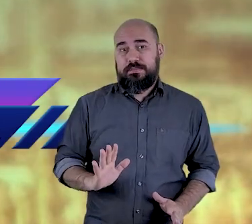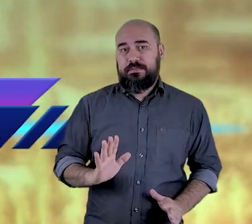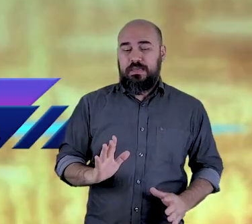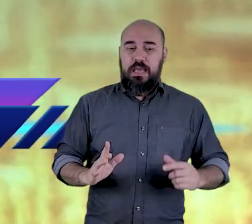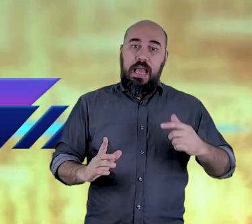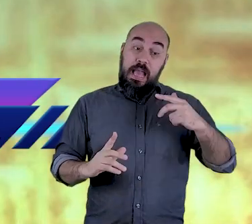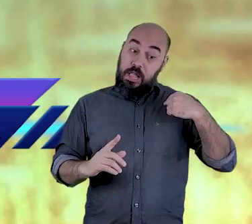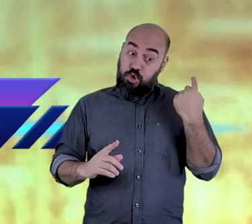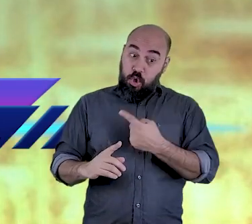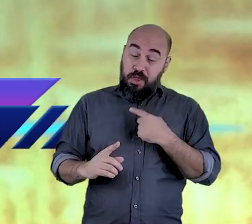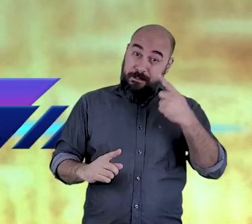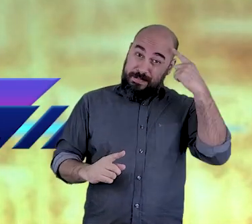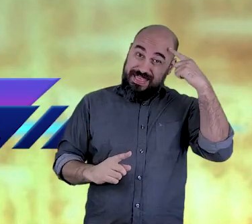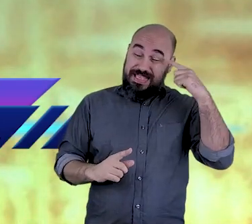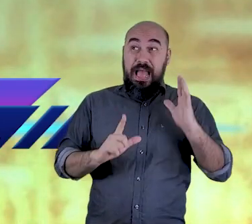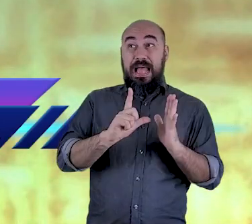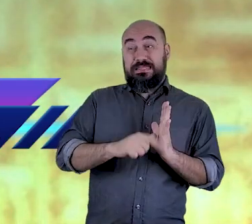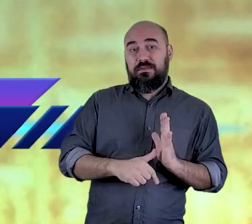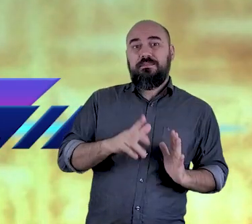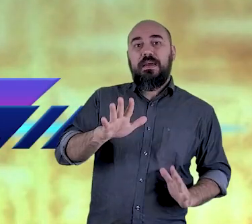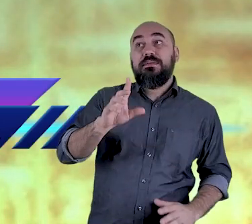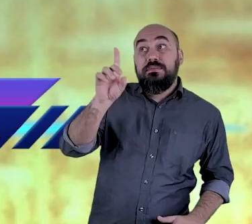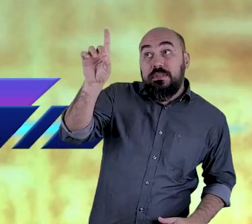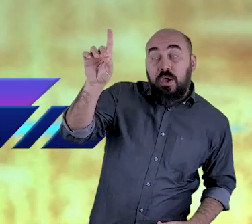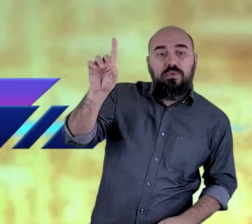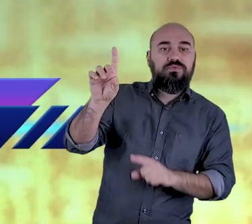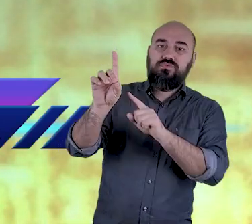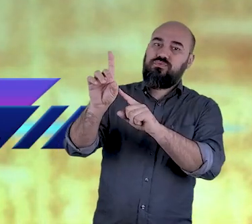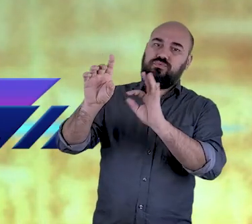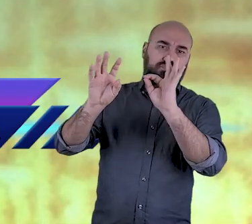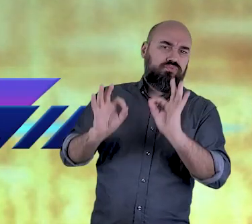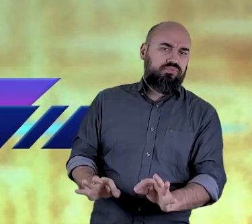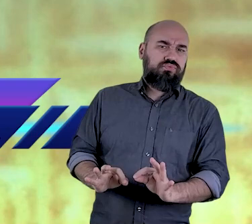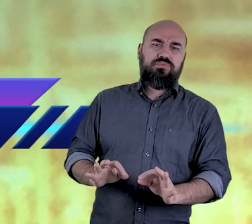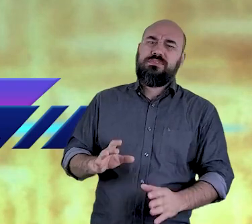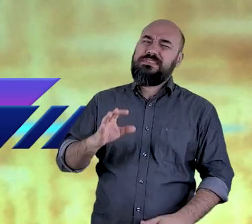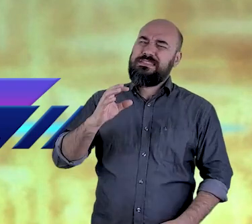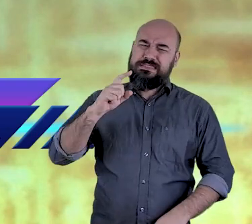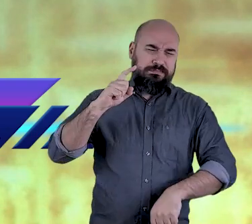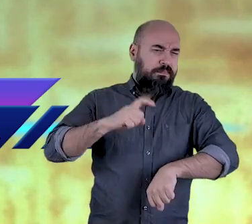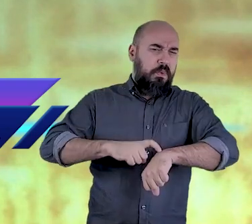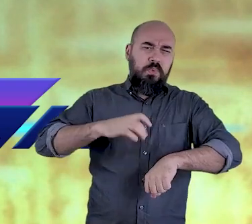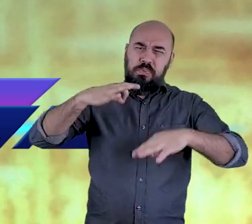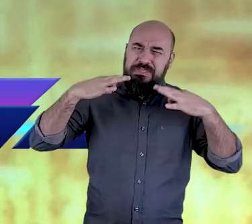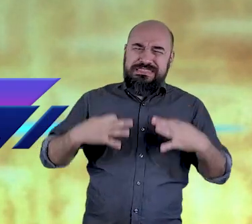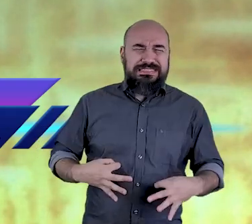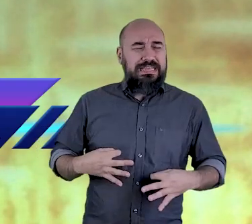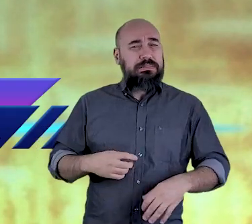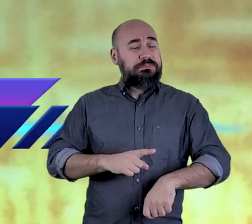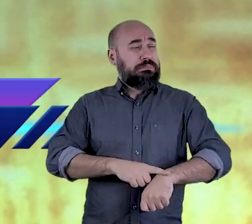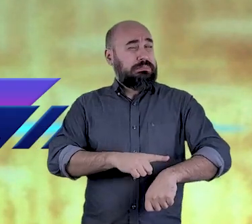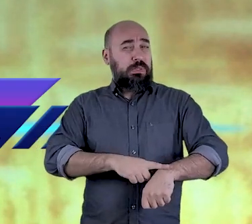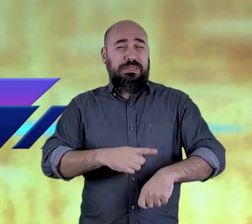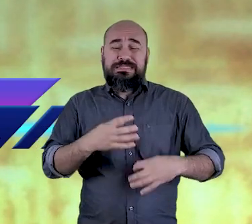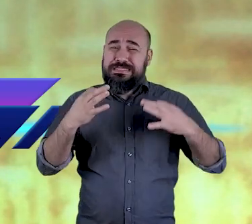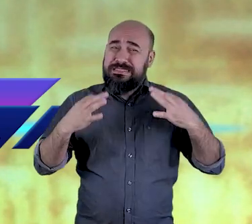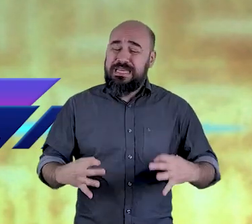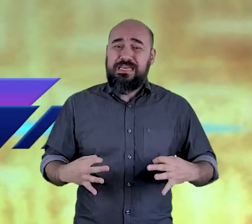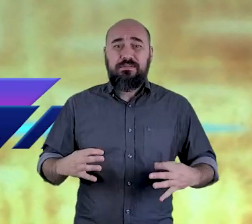para Deus porque o que Deus faz sempre é pontualmente Deus nunca se